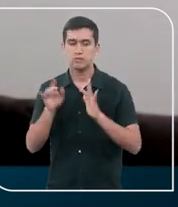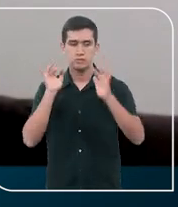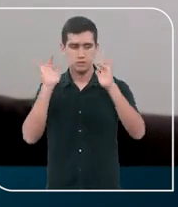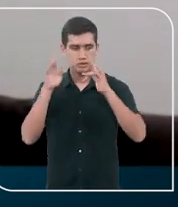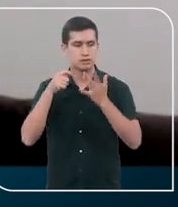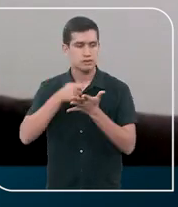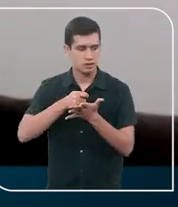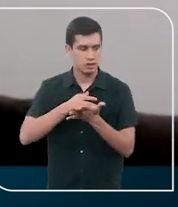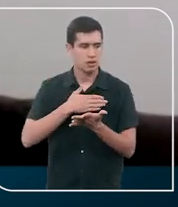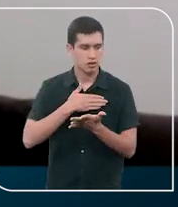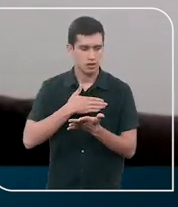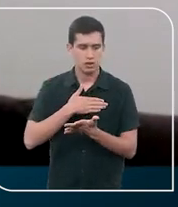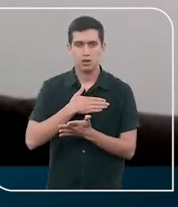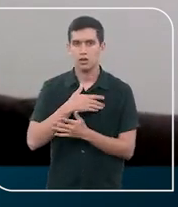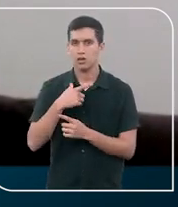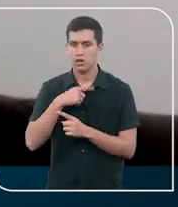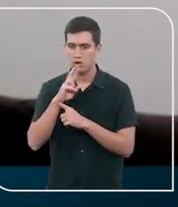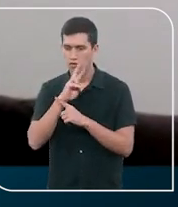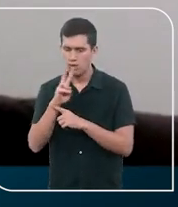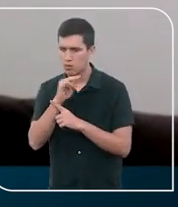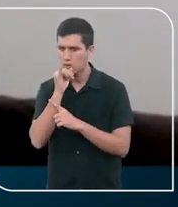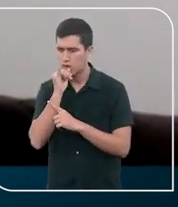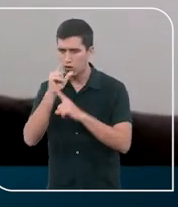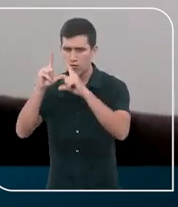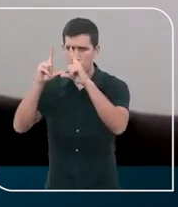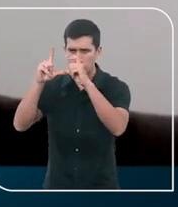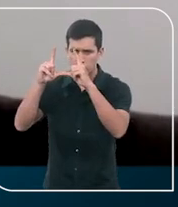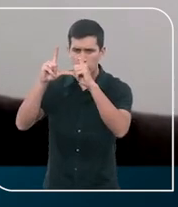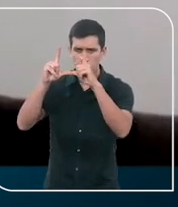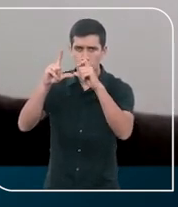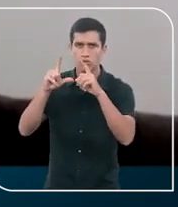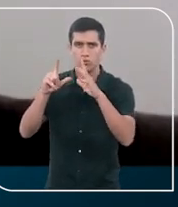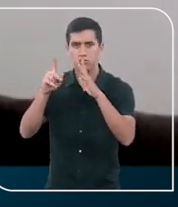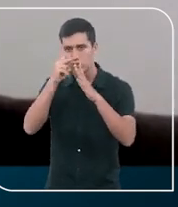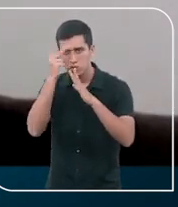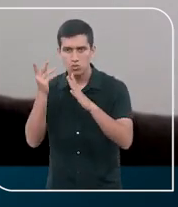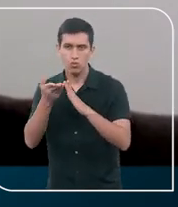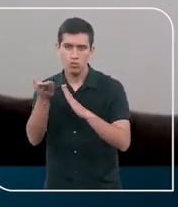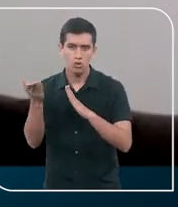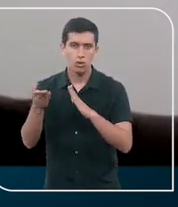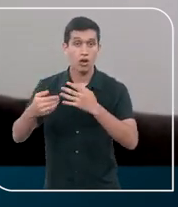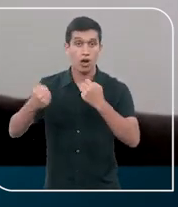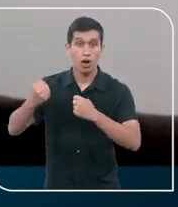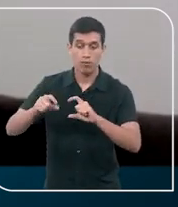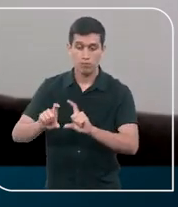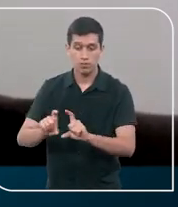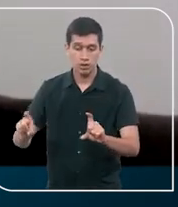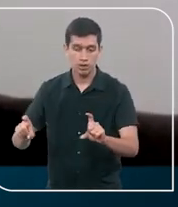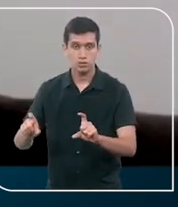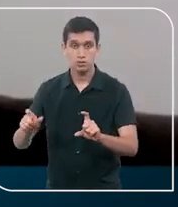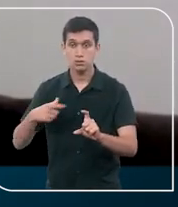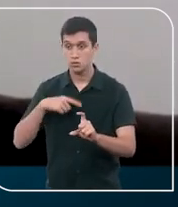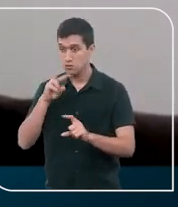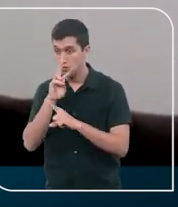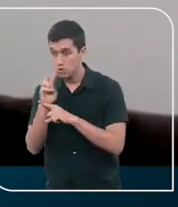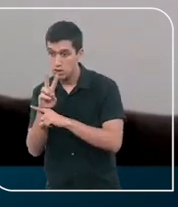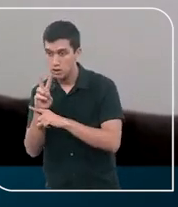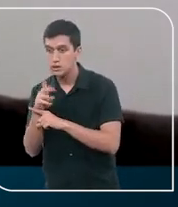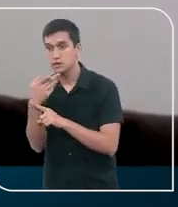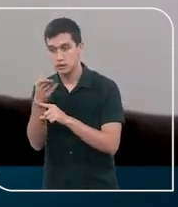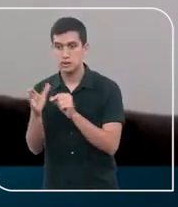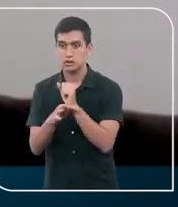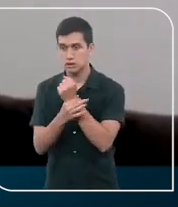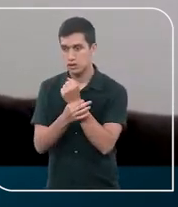que pega, né, essas imagens justamente para guardar a edificação, manter a segurança, eu não posso divulgar a